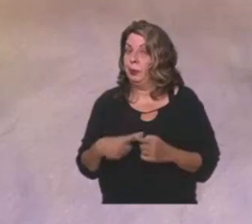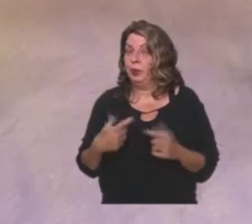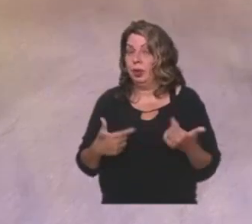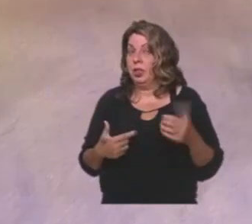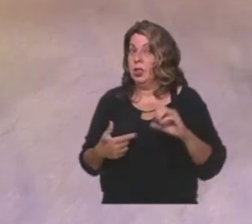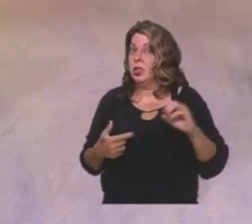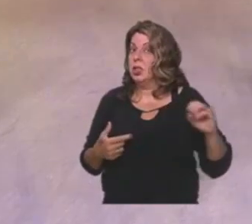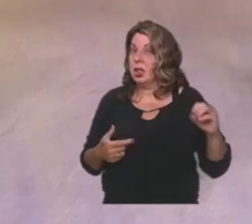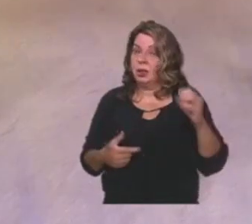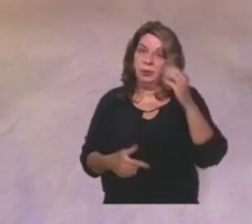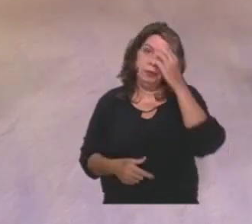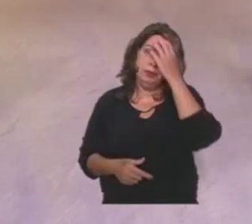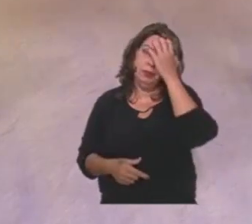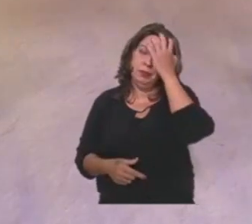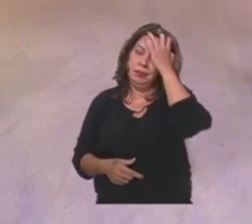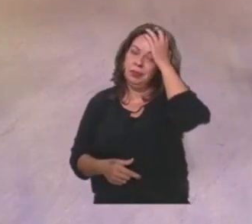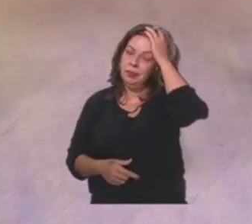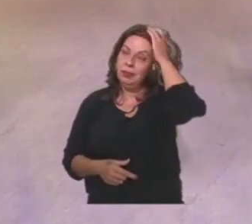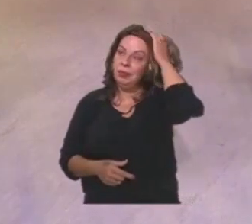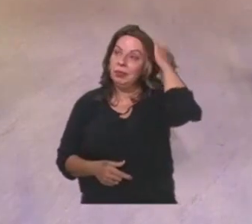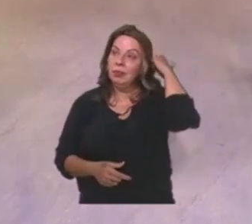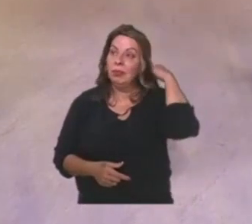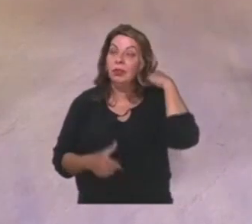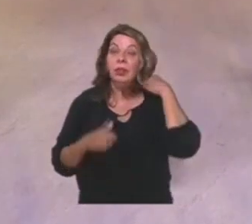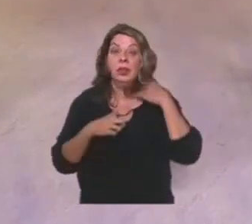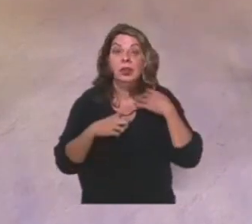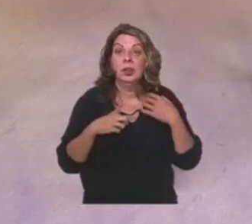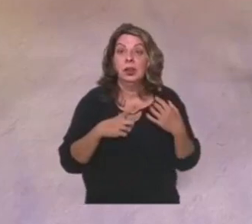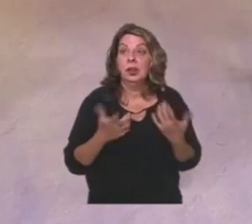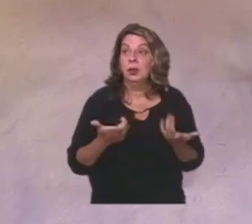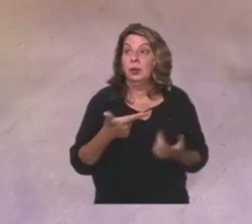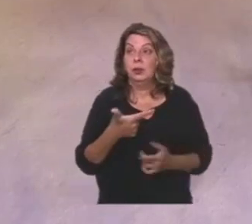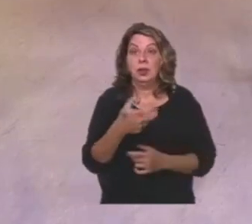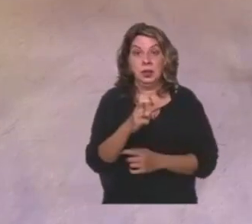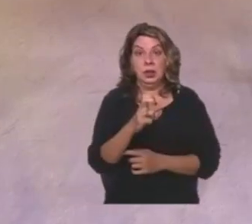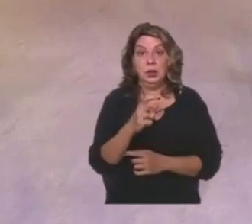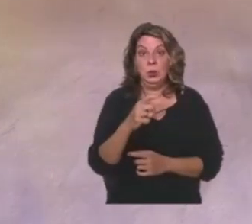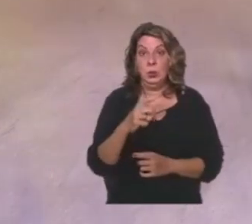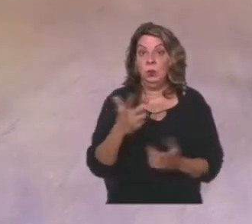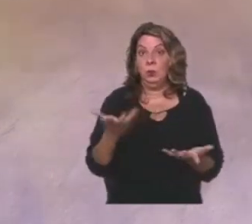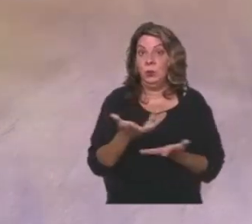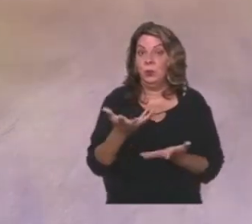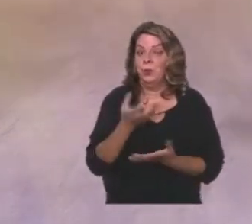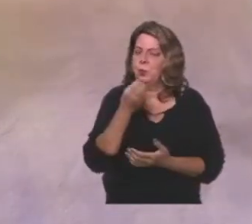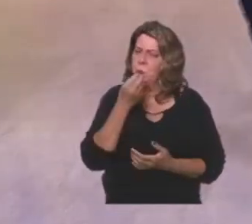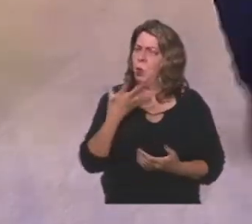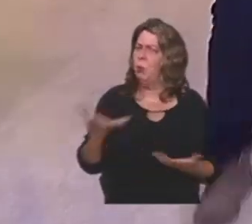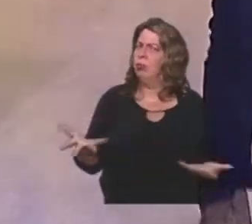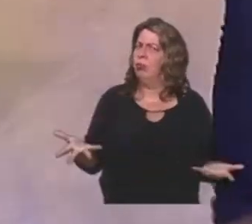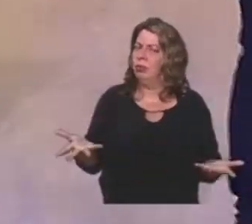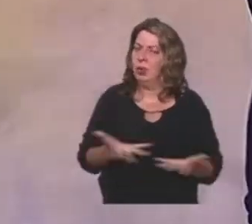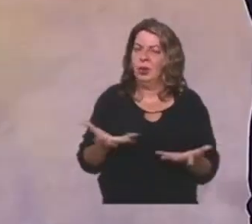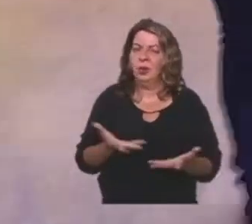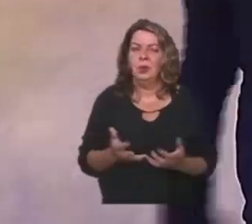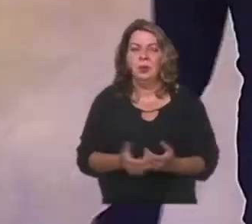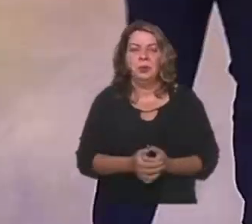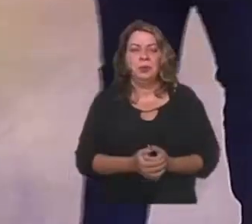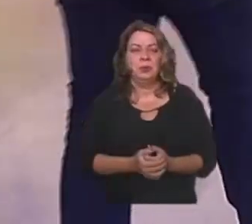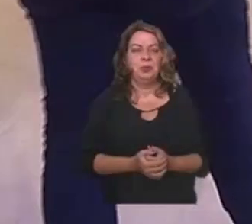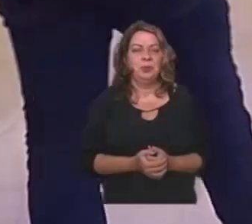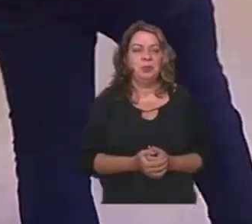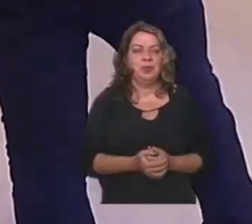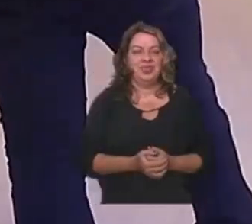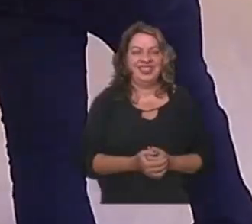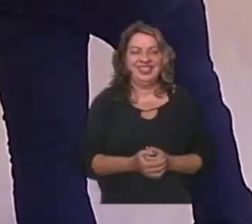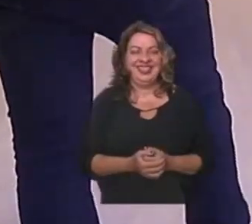no total, né? Então vamos correr, porque tem muita gente. Vamos para mais 25? Boa ideia. Vamos lá, só se for agora. Júnior. Olho